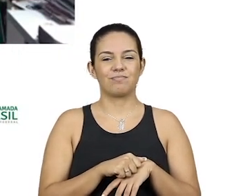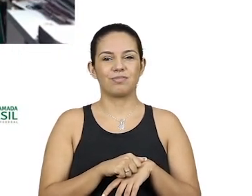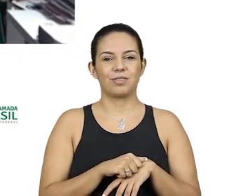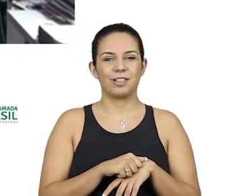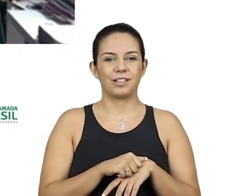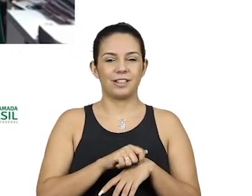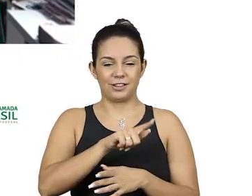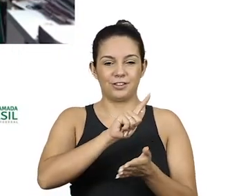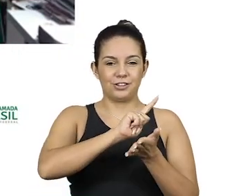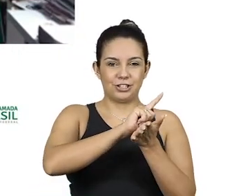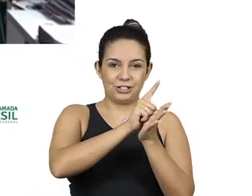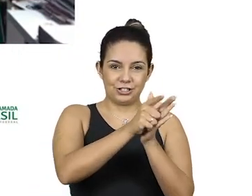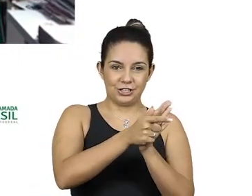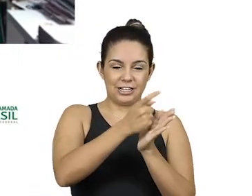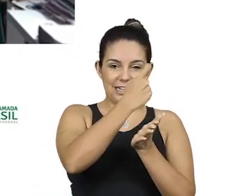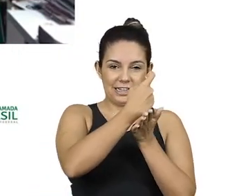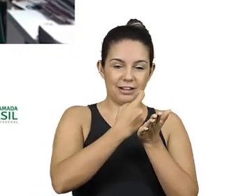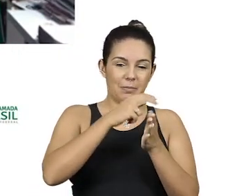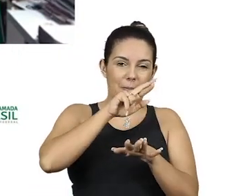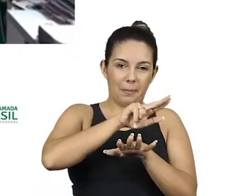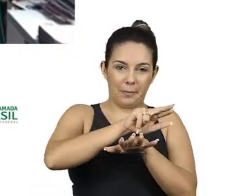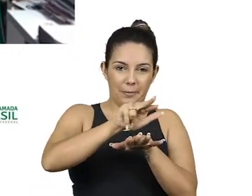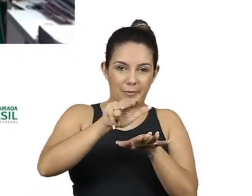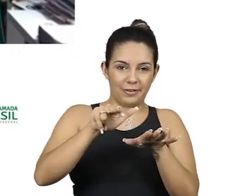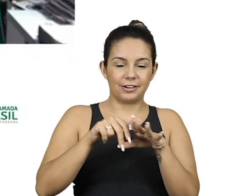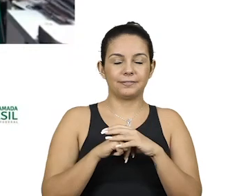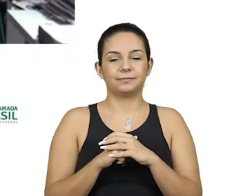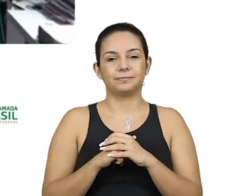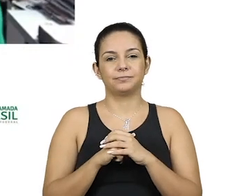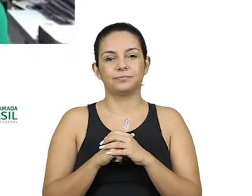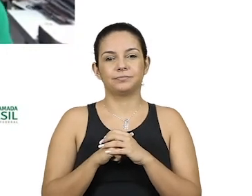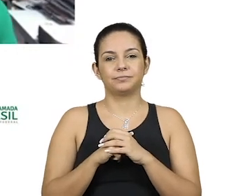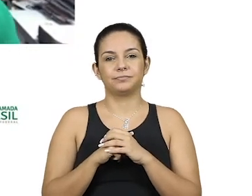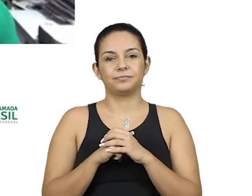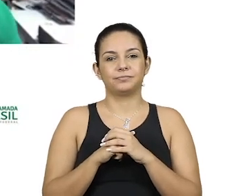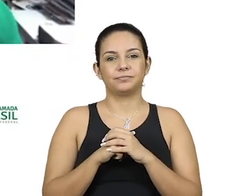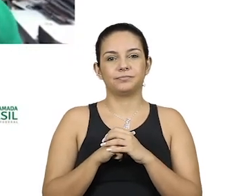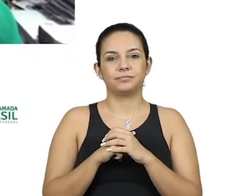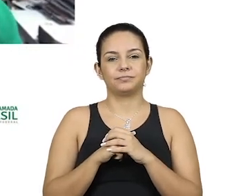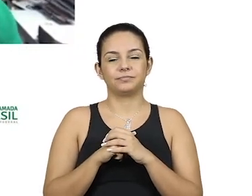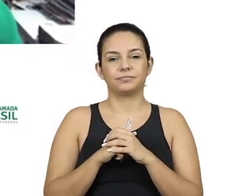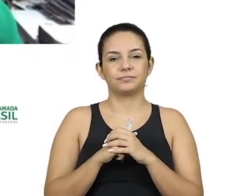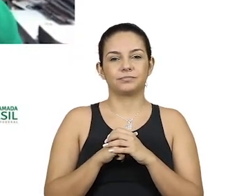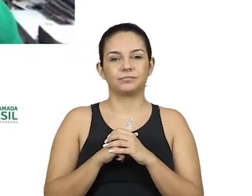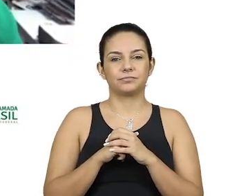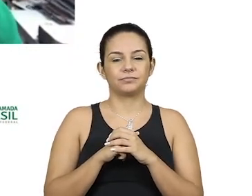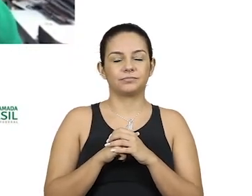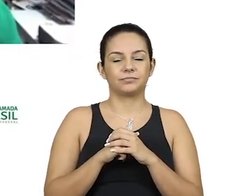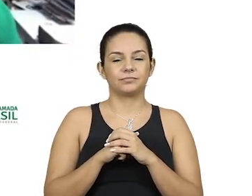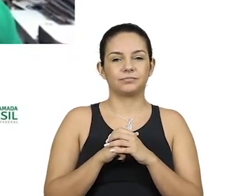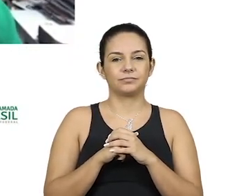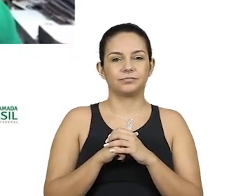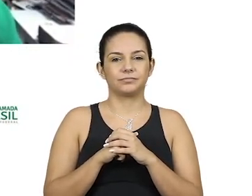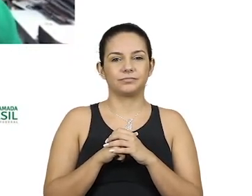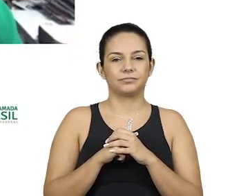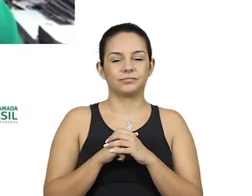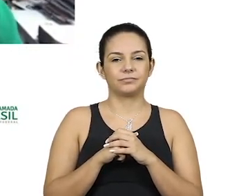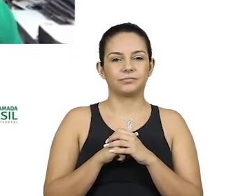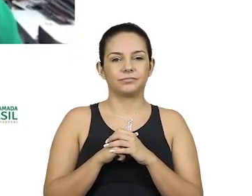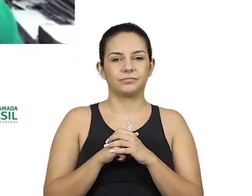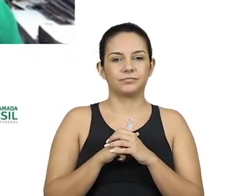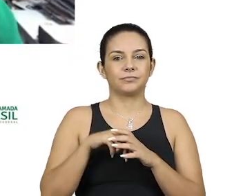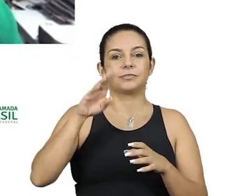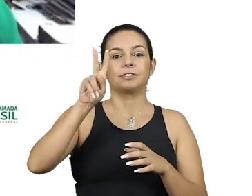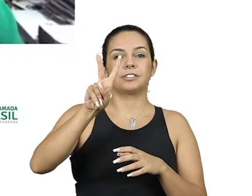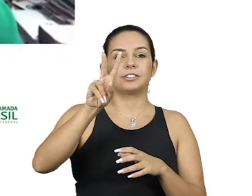gêneros textuais diversos, parará. A Juca, de novo, dizendo que muito.